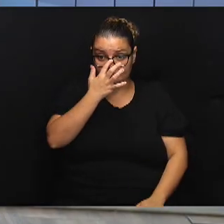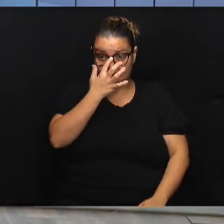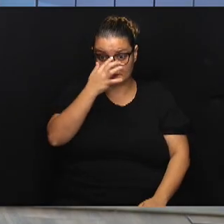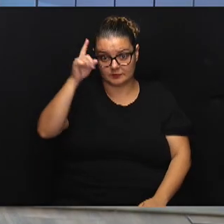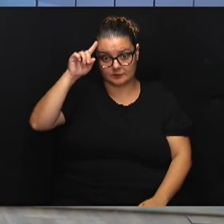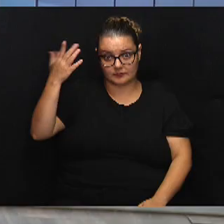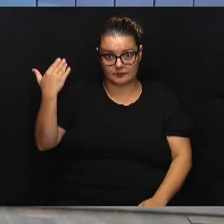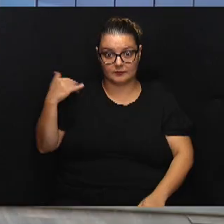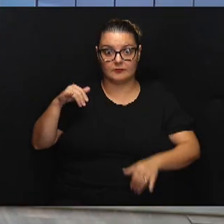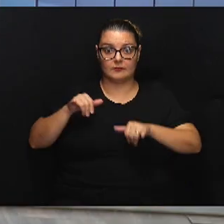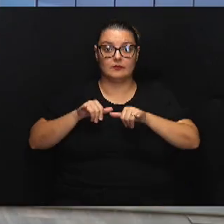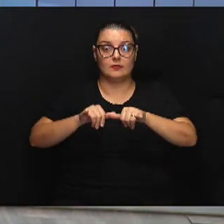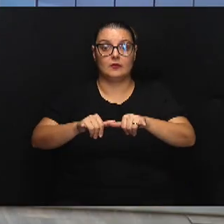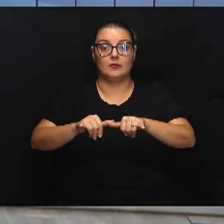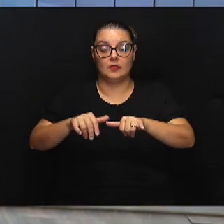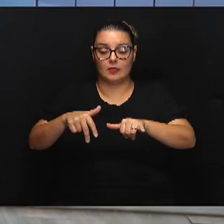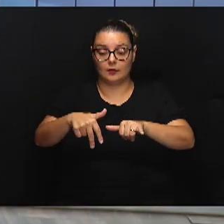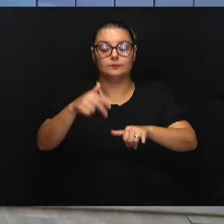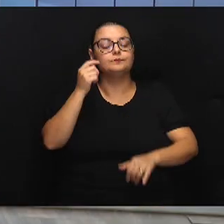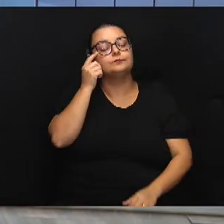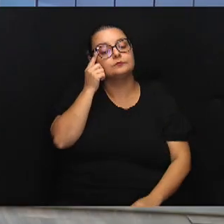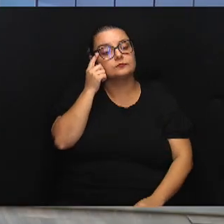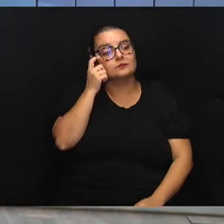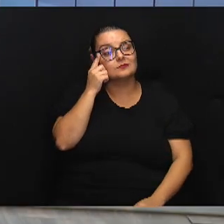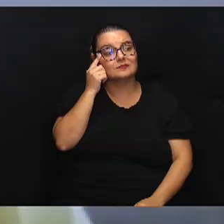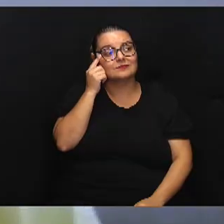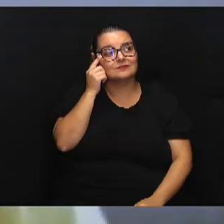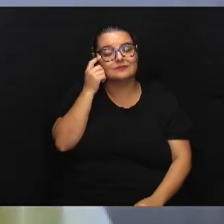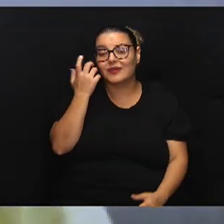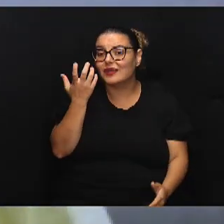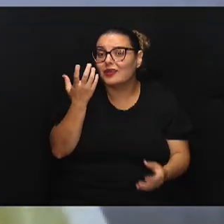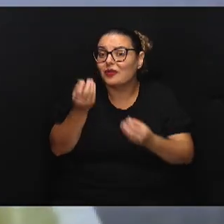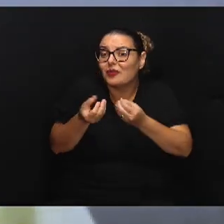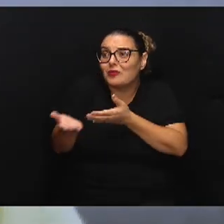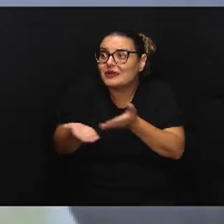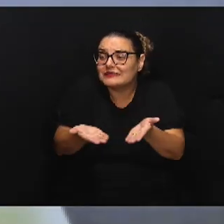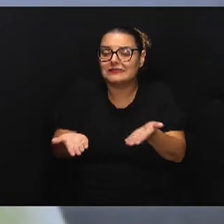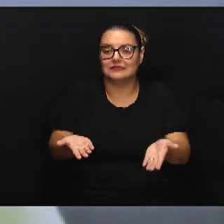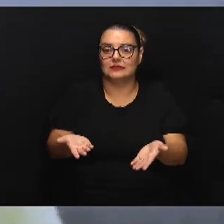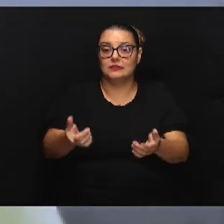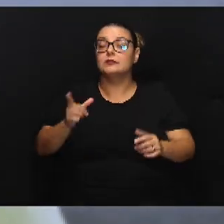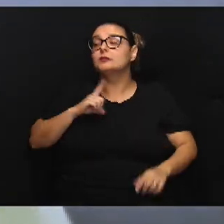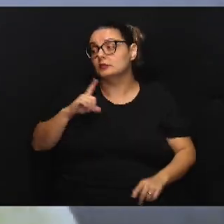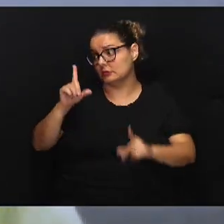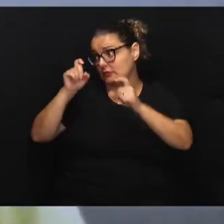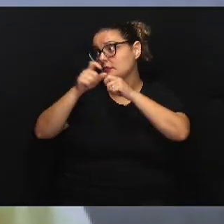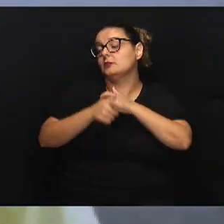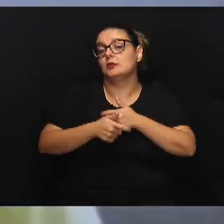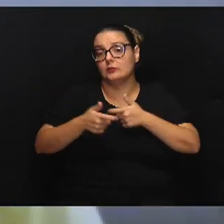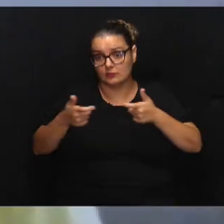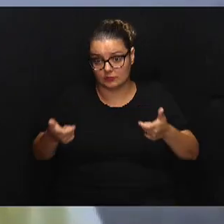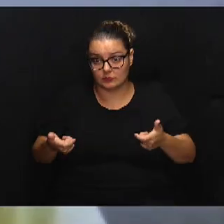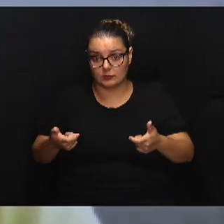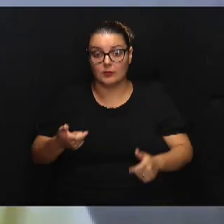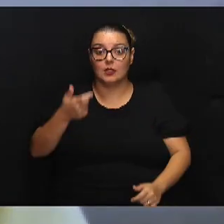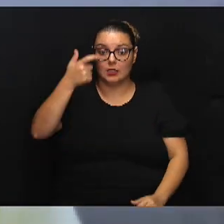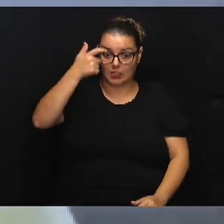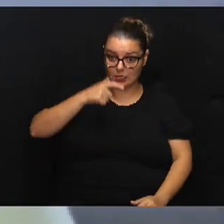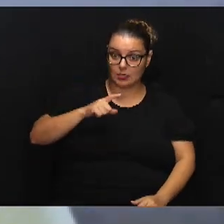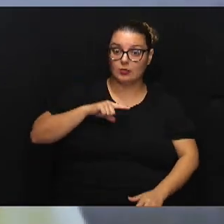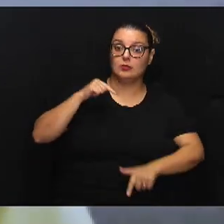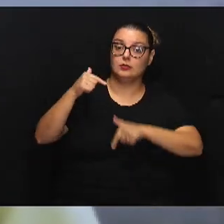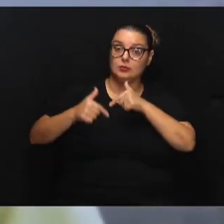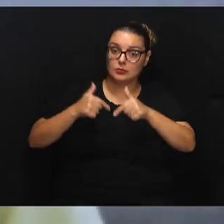mercado e a pessoa disse assim, mas eu não sei como conduzir. Então, existe uma dificuldade muito grande. Então, eu tenho